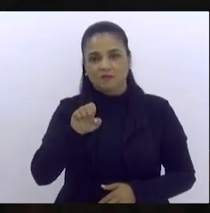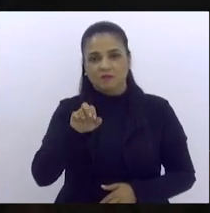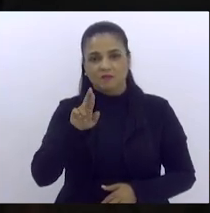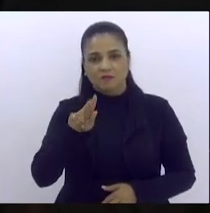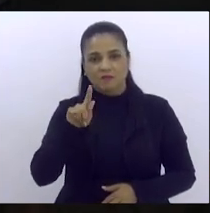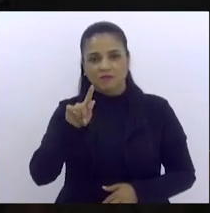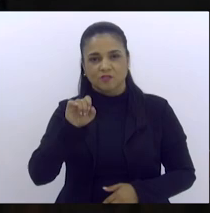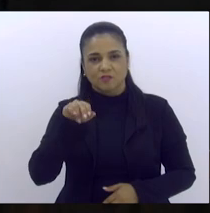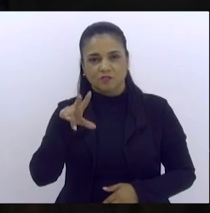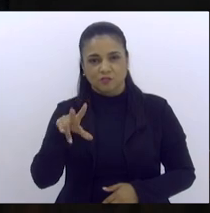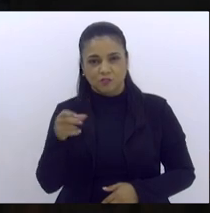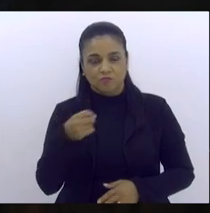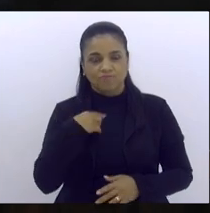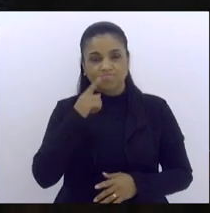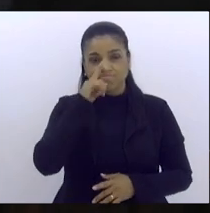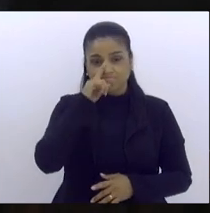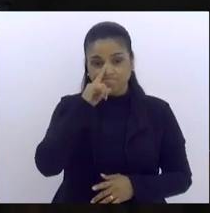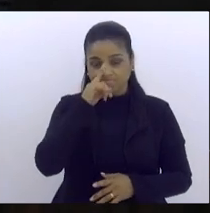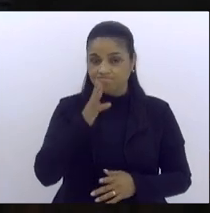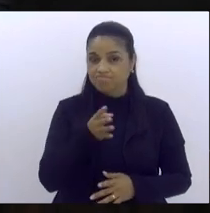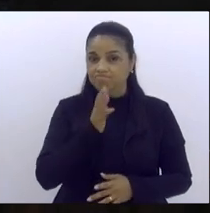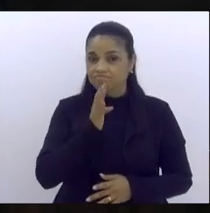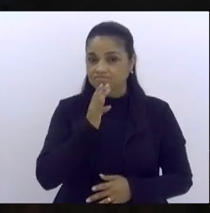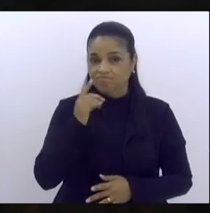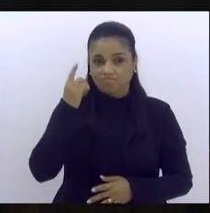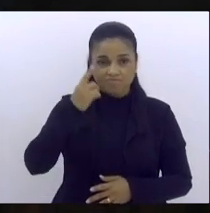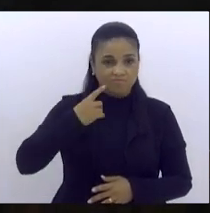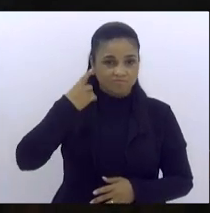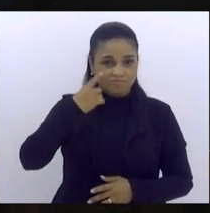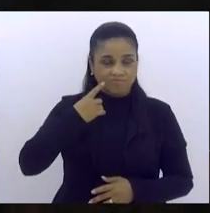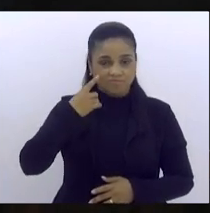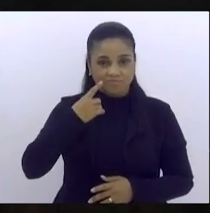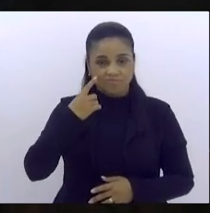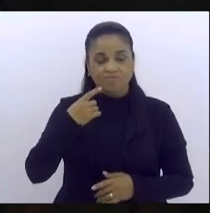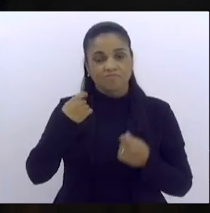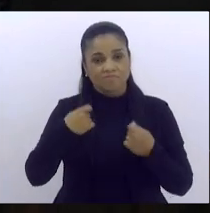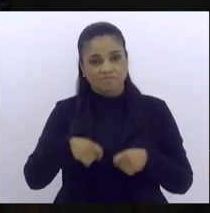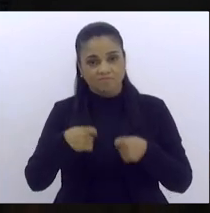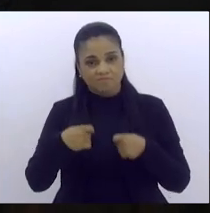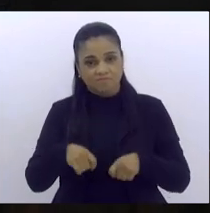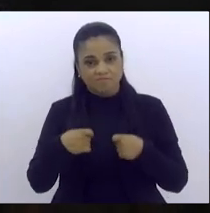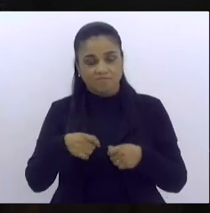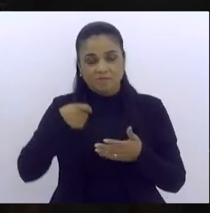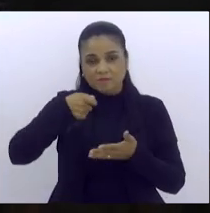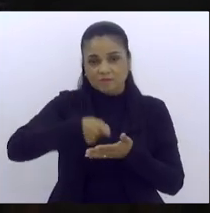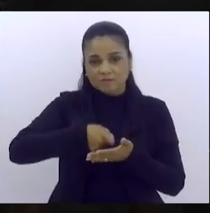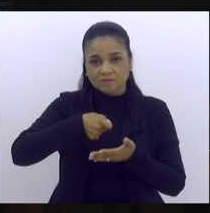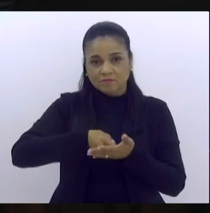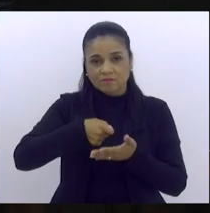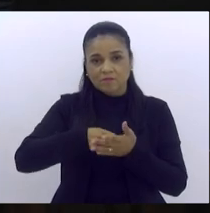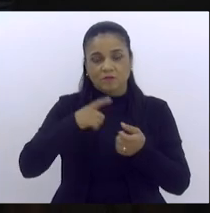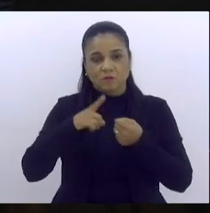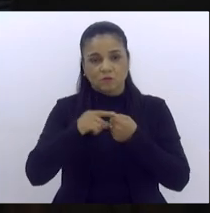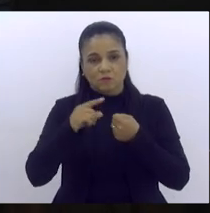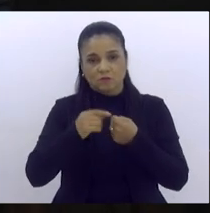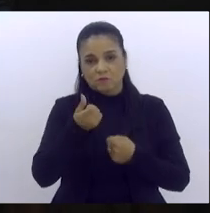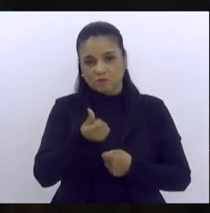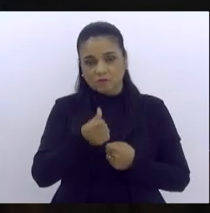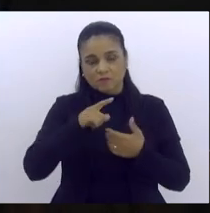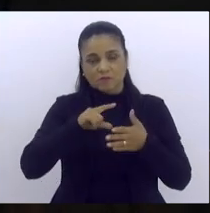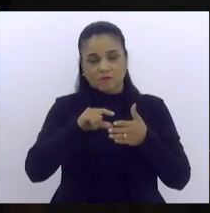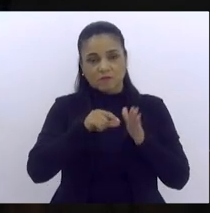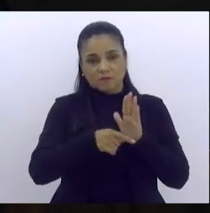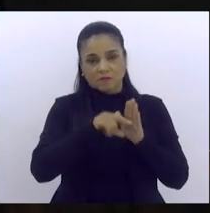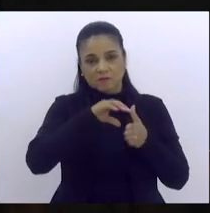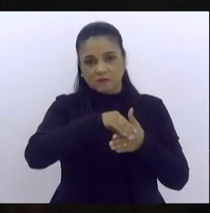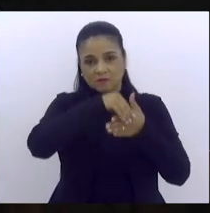risco da atividade profissional de advogado e a efetiva necessidade exigida pelo disposto no artigo 6º, inciso 9º,